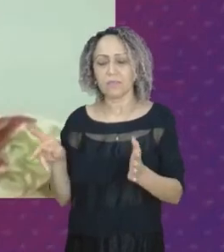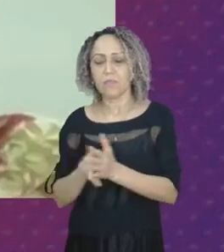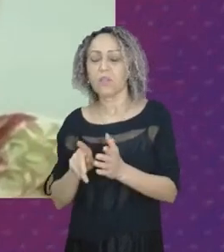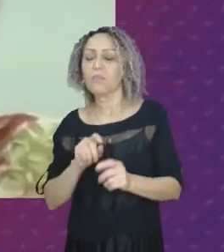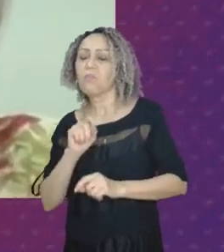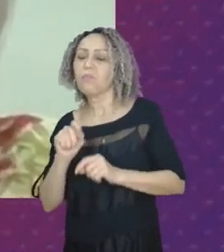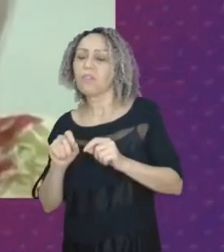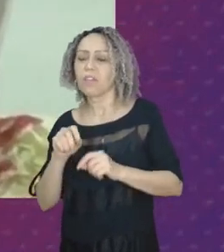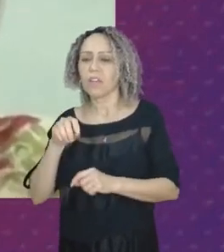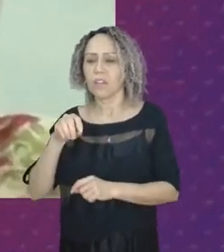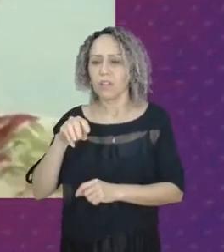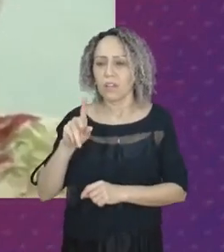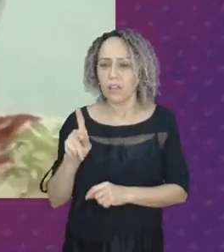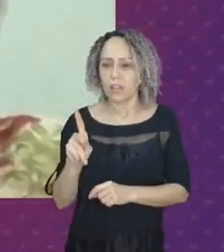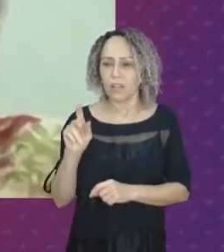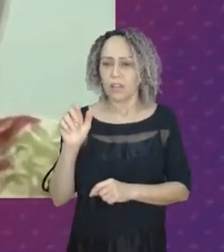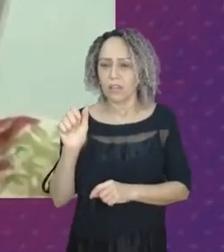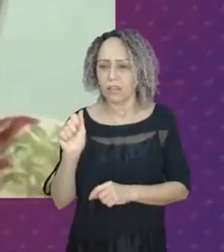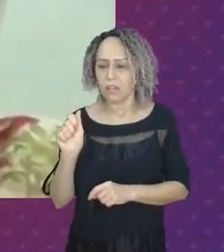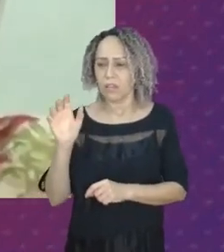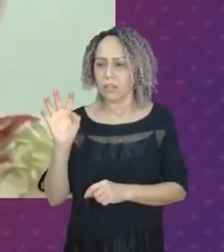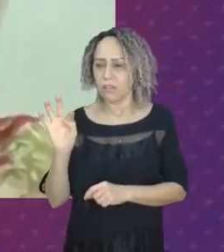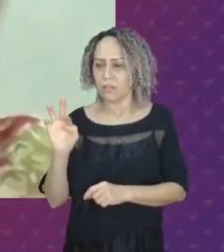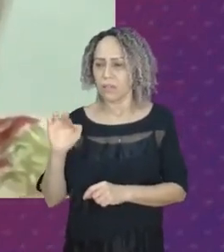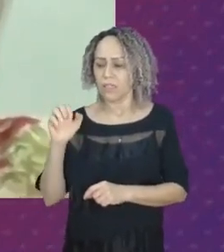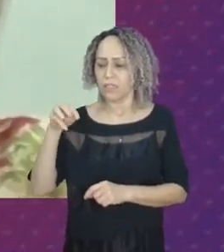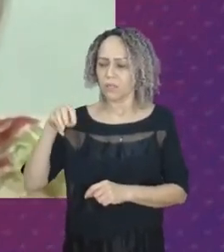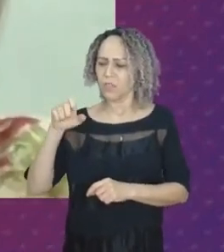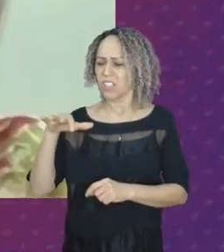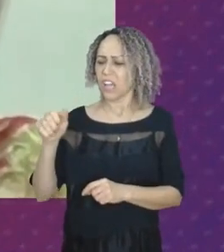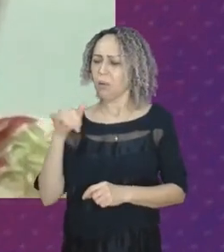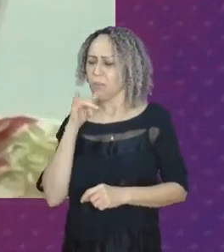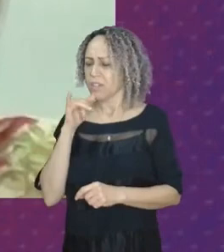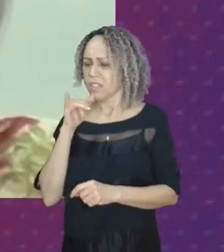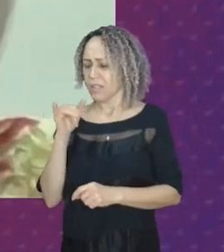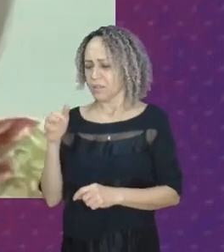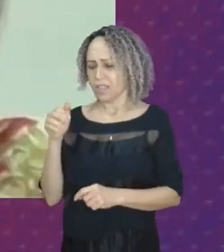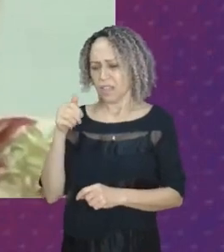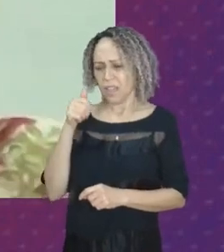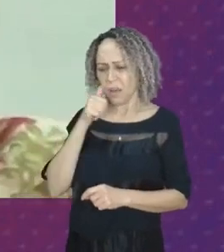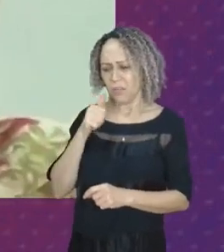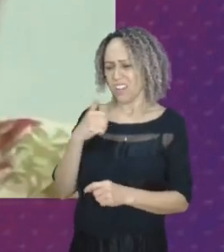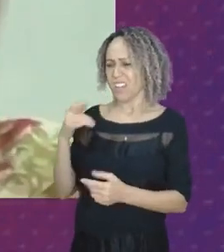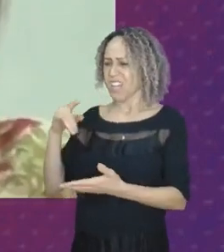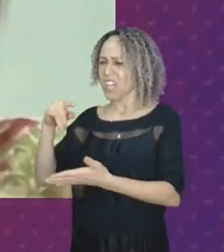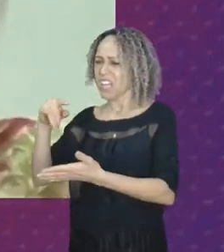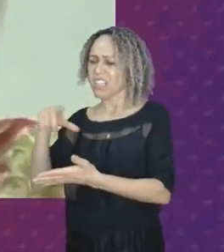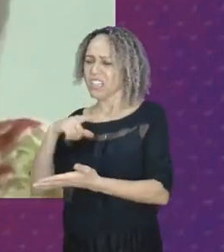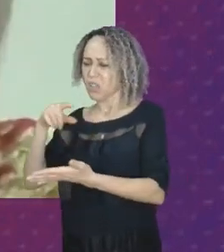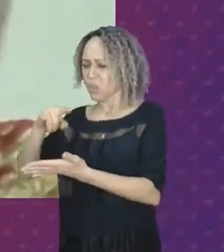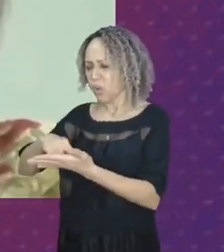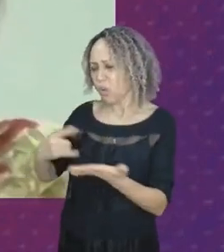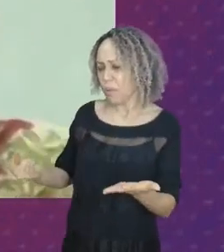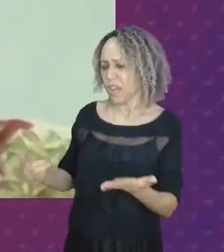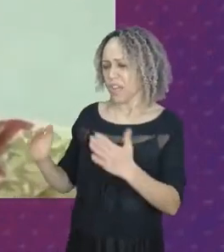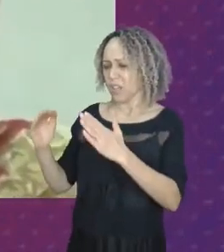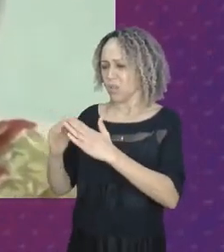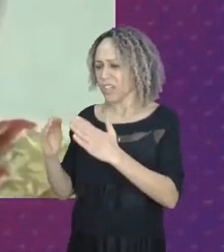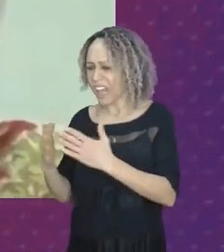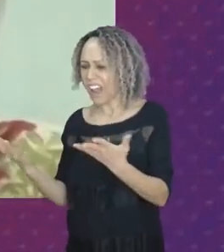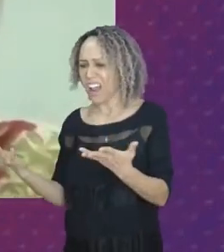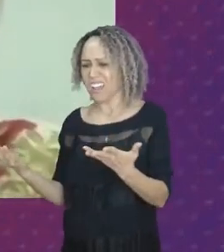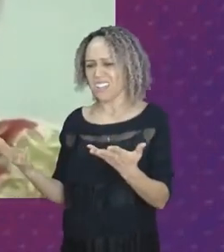no sentido de reter, subtrair, destruir documentos, objetos, instrumentos de trabalho,